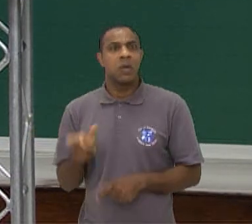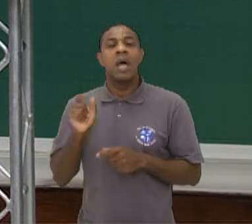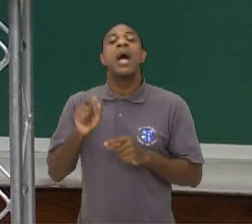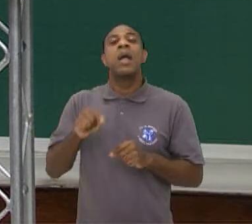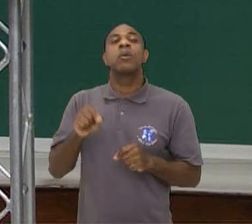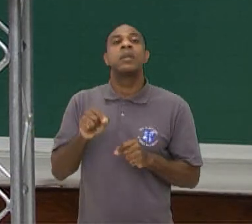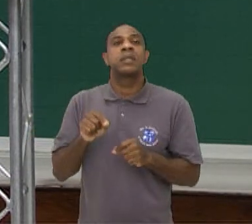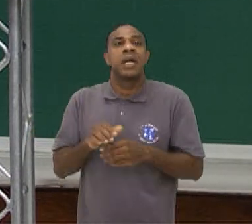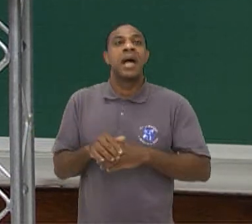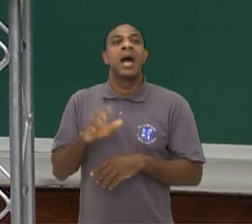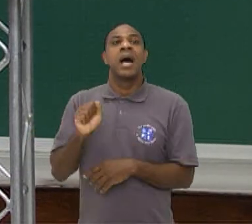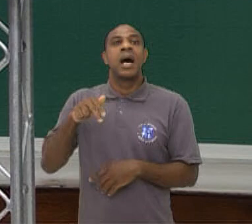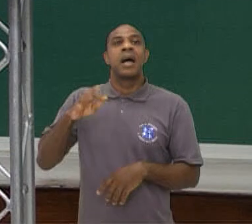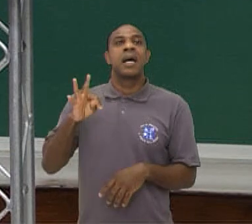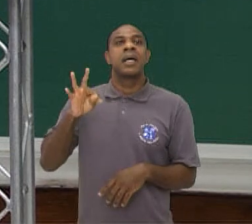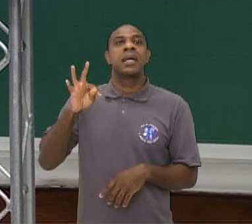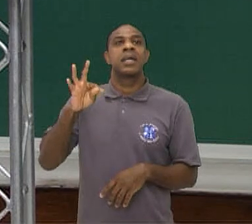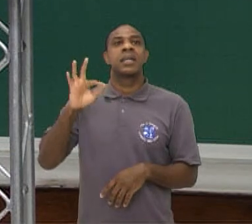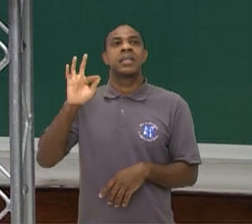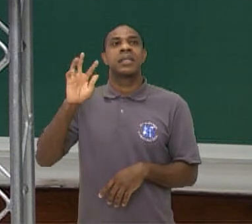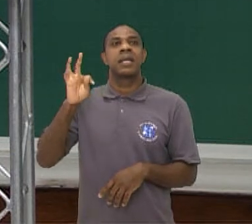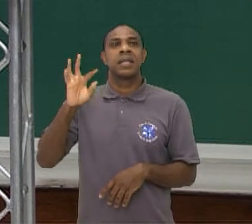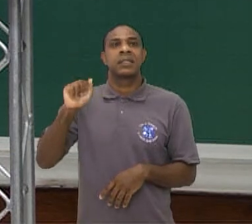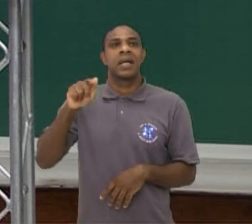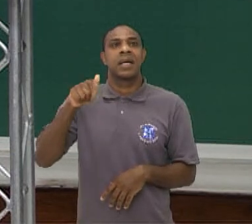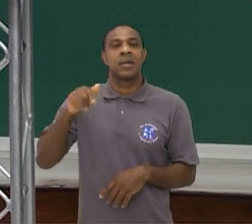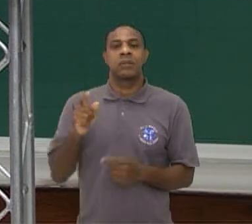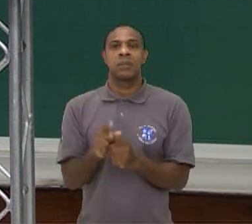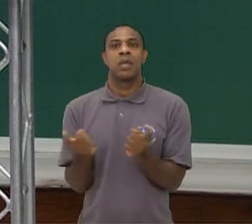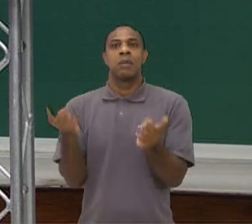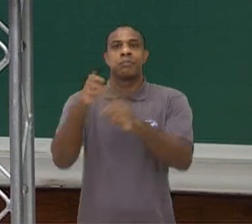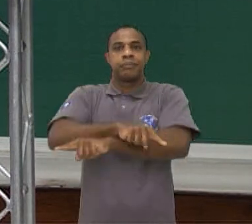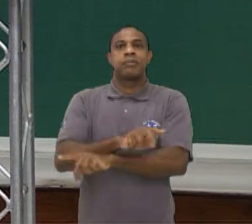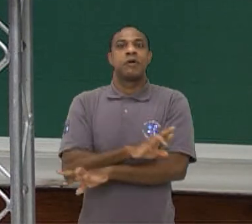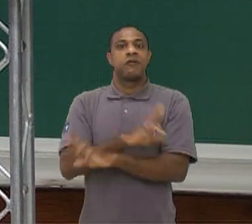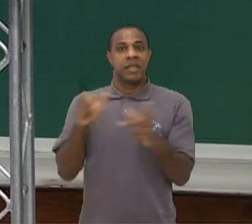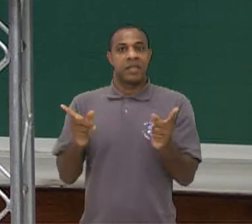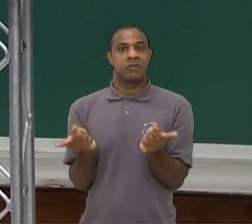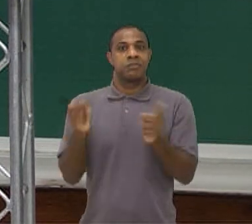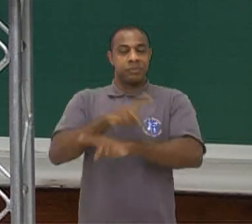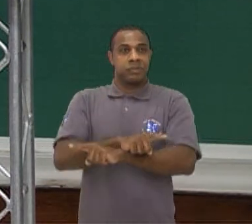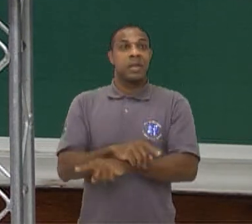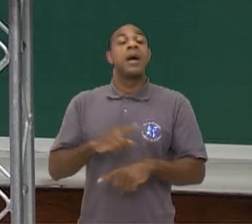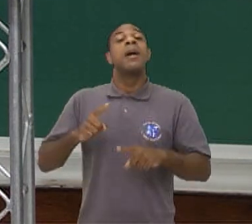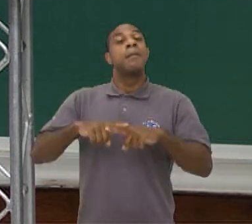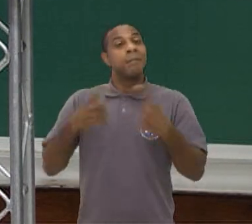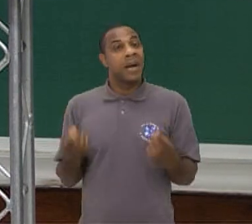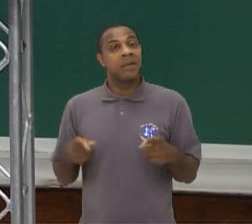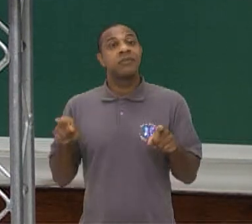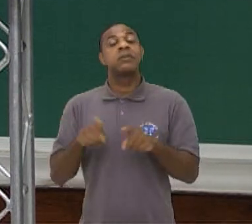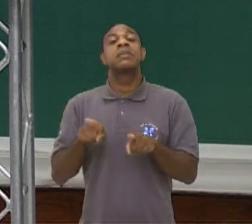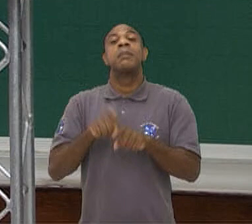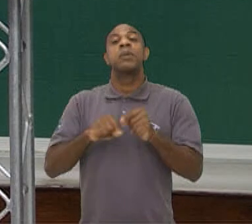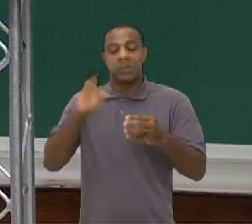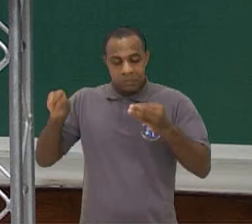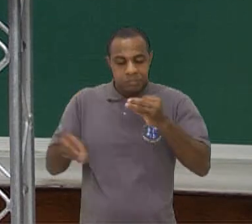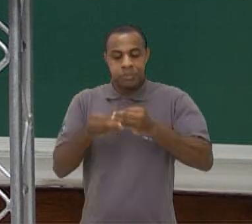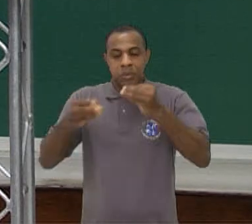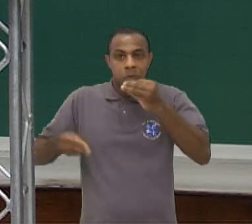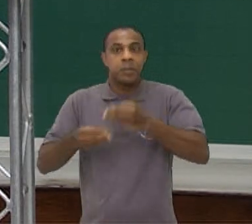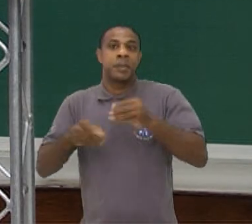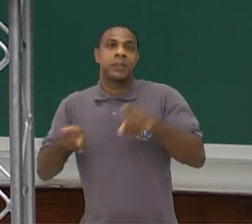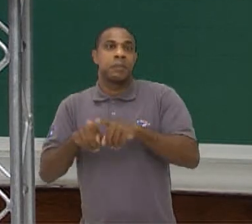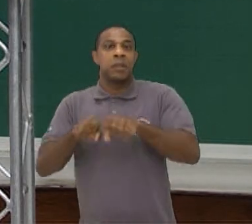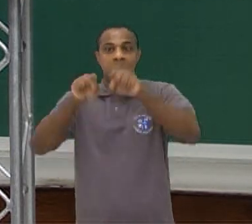são antagônicas. Isso quer dizer que são opostas, contrárias. Contudo, elas também são complementares.